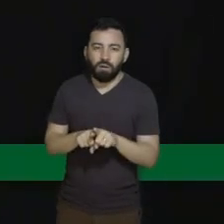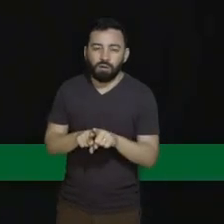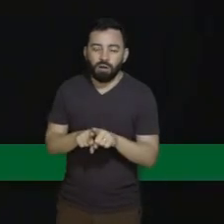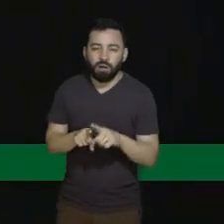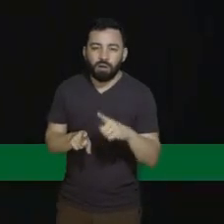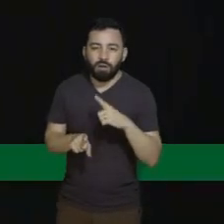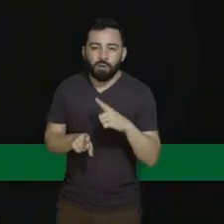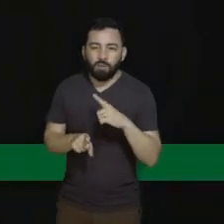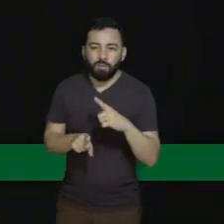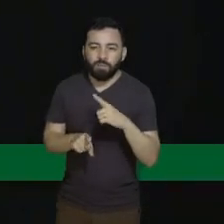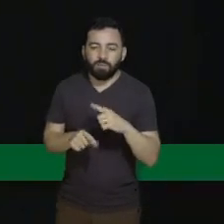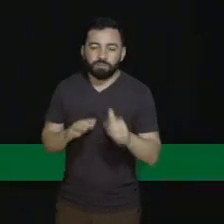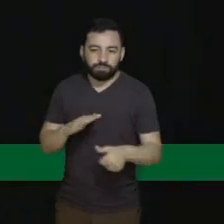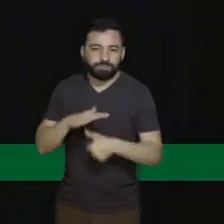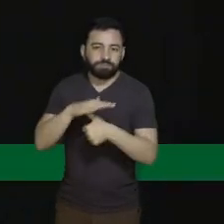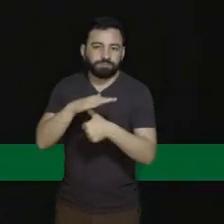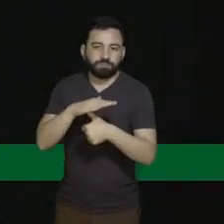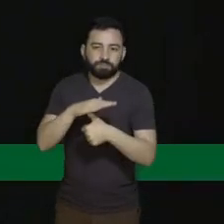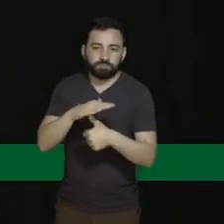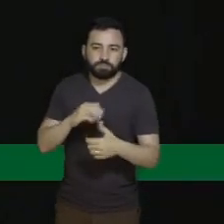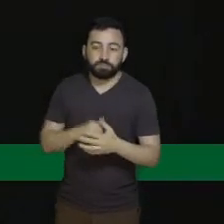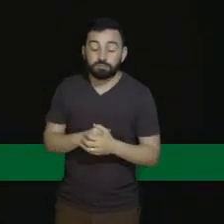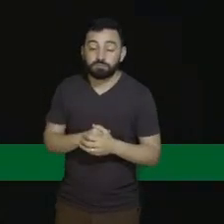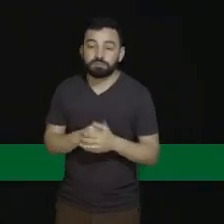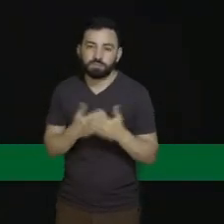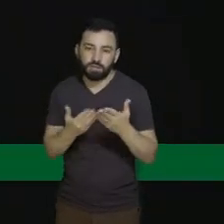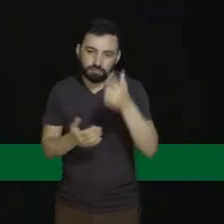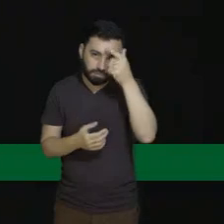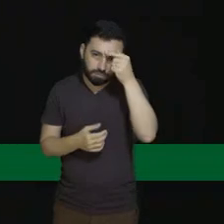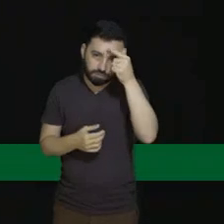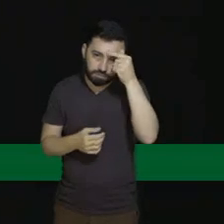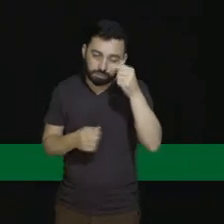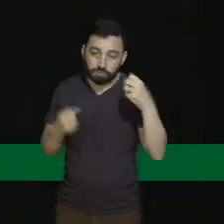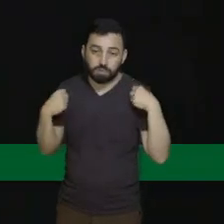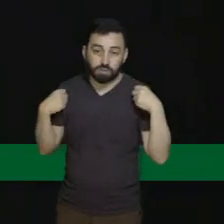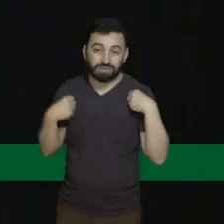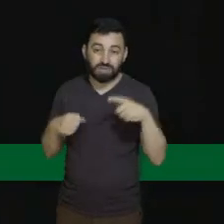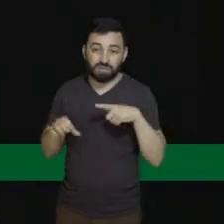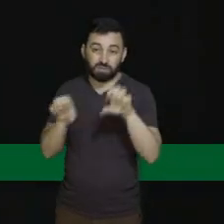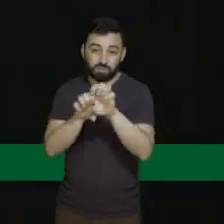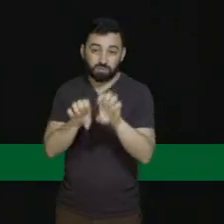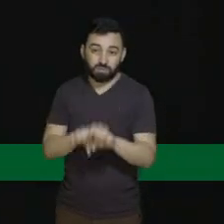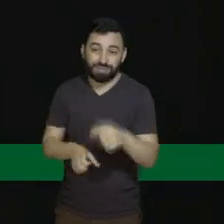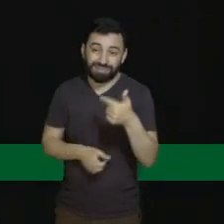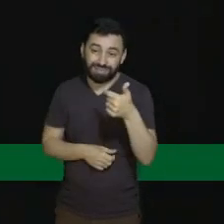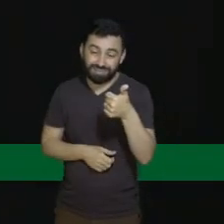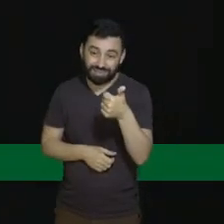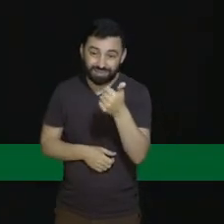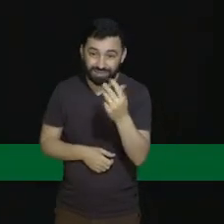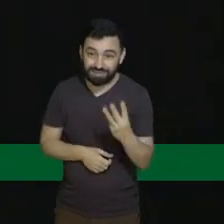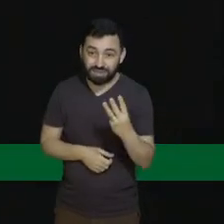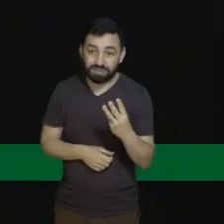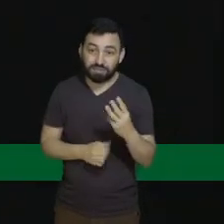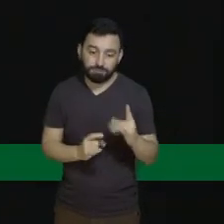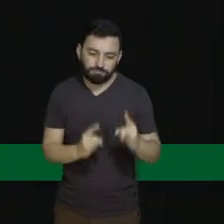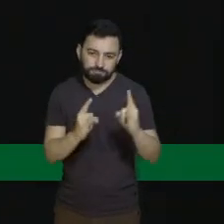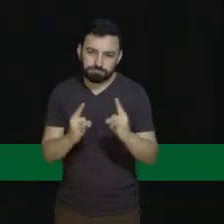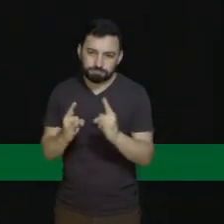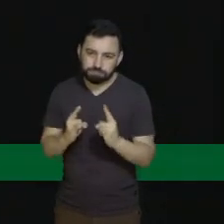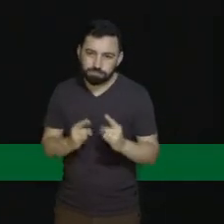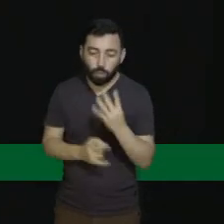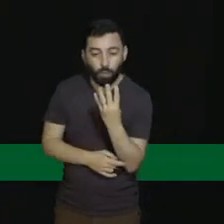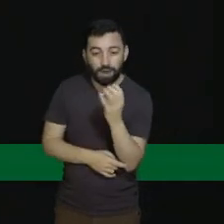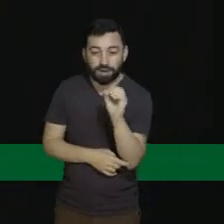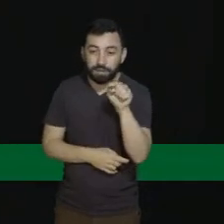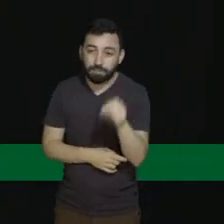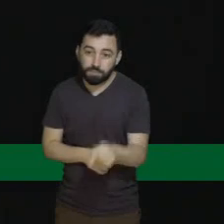a nossa reitoria. O campus Chapecó conta hoje com uma estrutura que tem 13 prédios construídos com mais de 40 mil metros quadrados